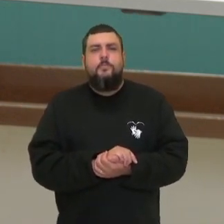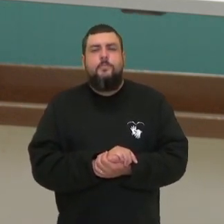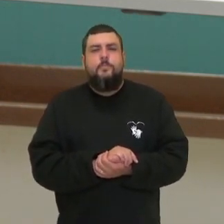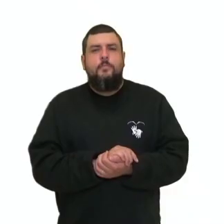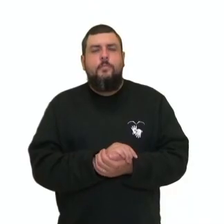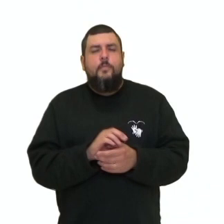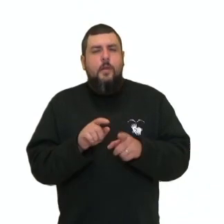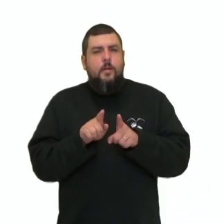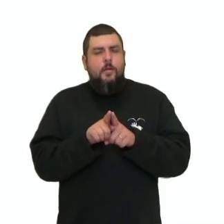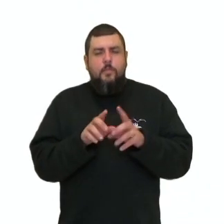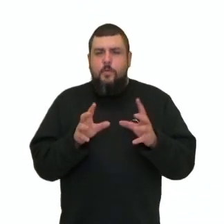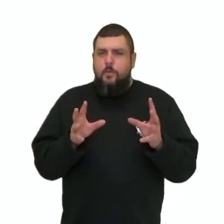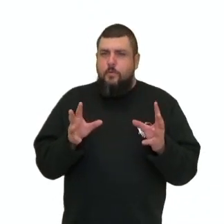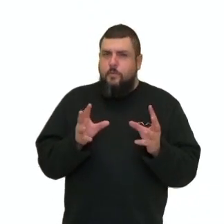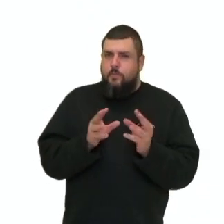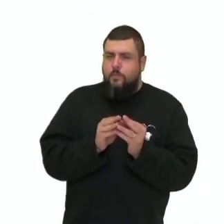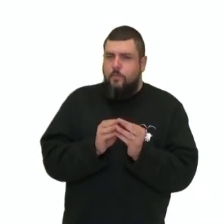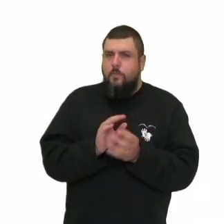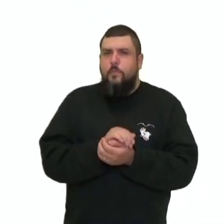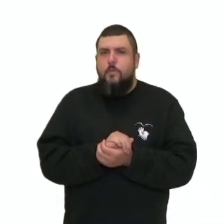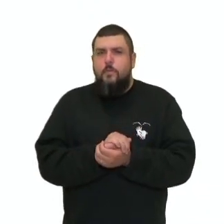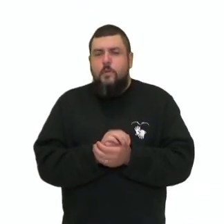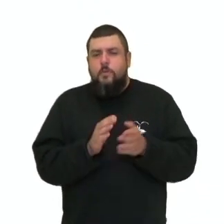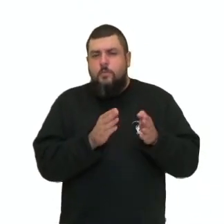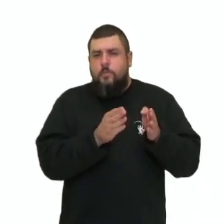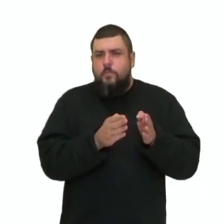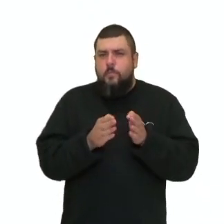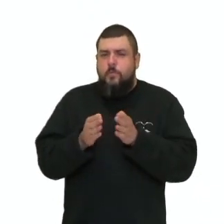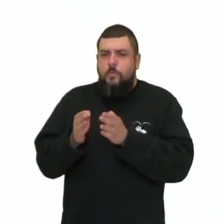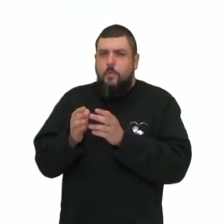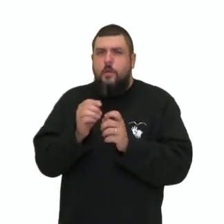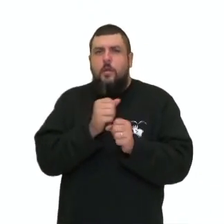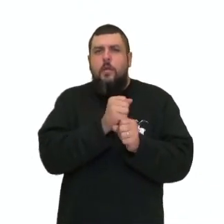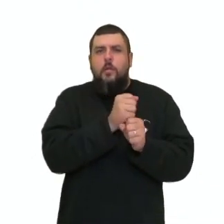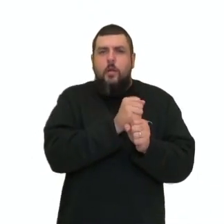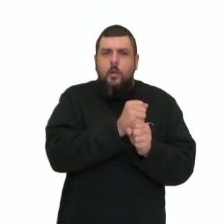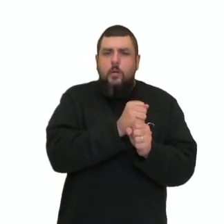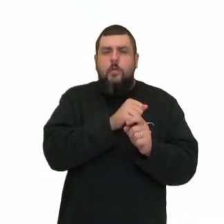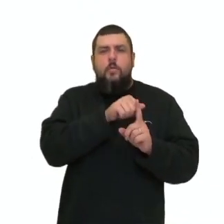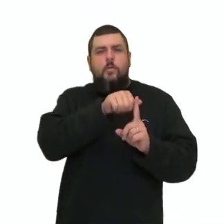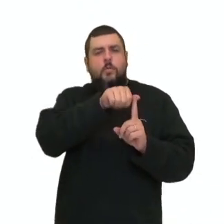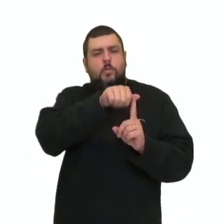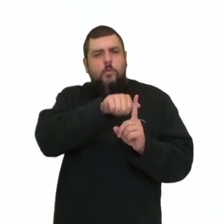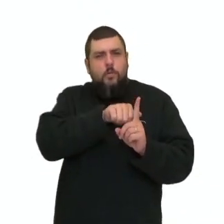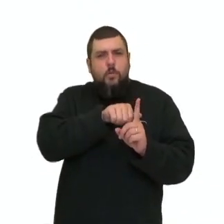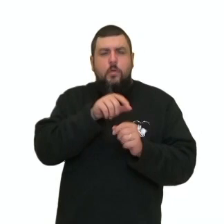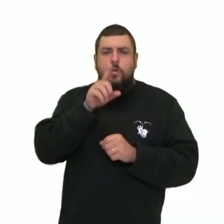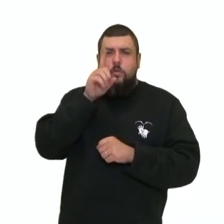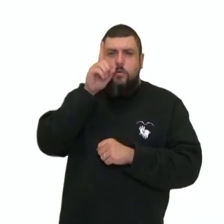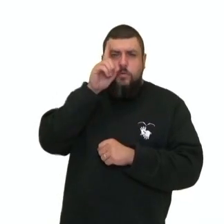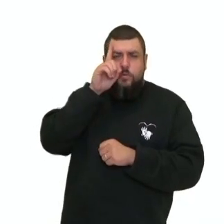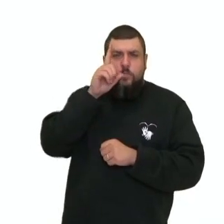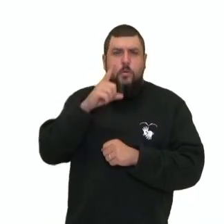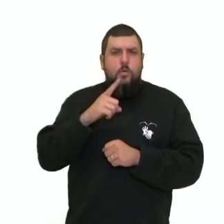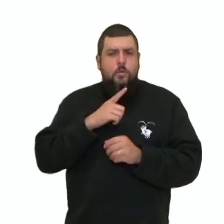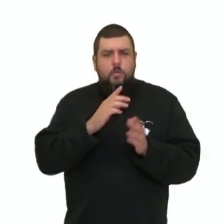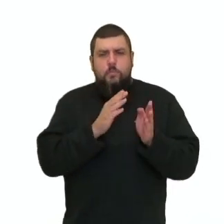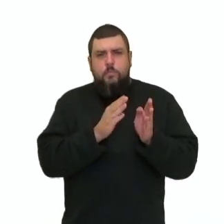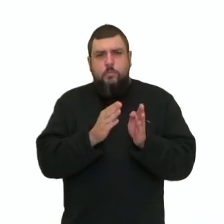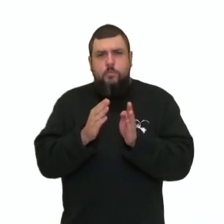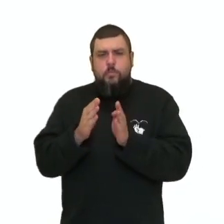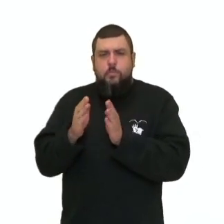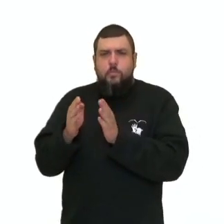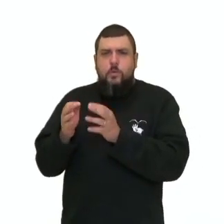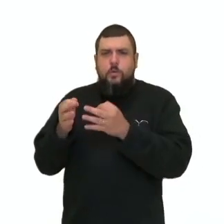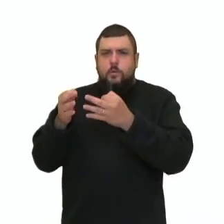Ainda, mais um exemplo, a sequência dos anos a partir de 2002, nos quais a Copa do Mundo de Futebol